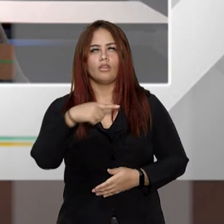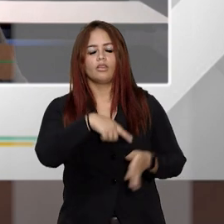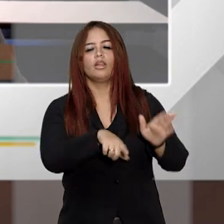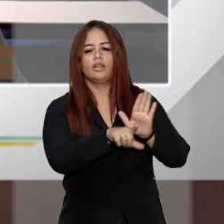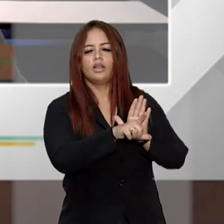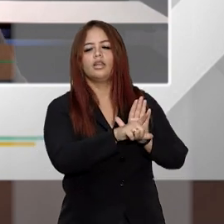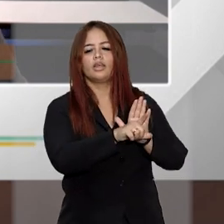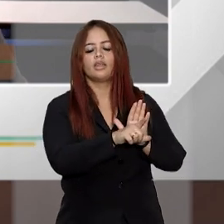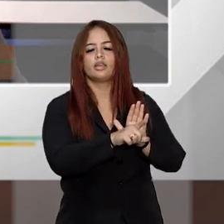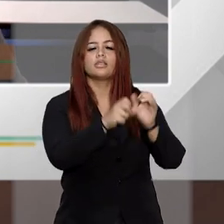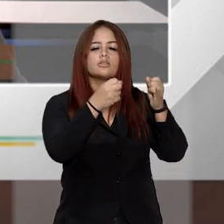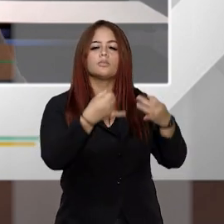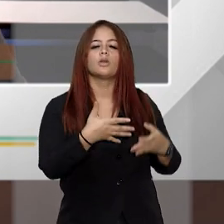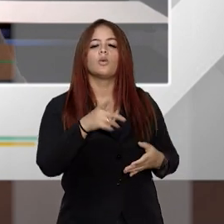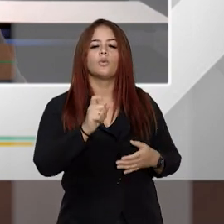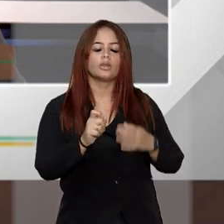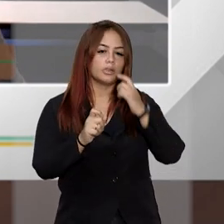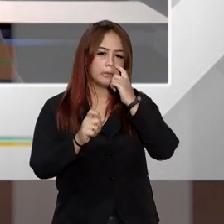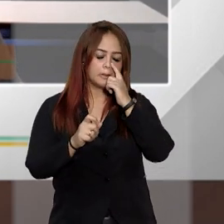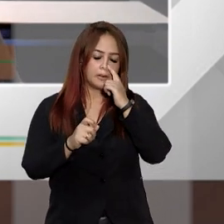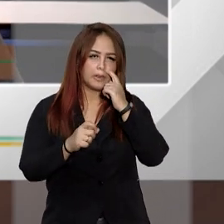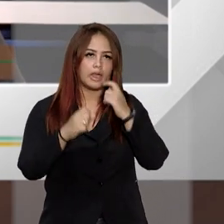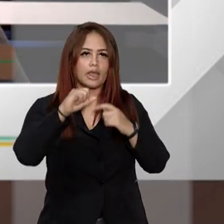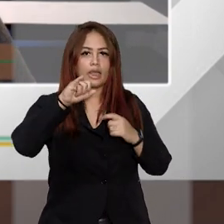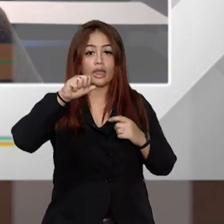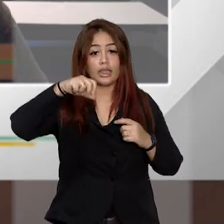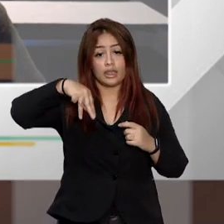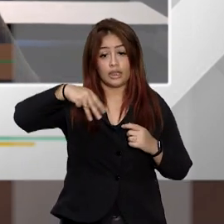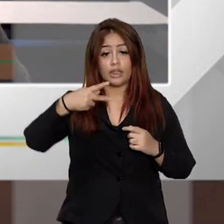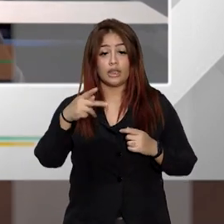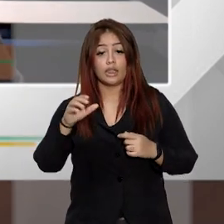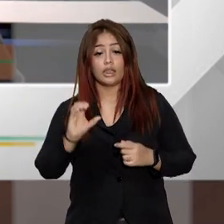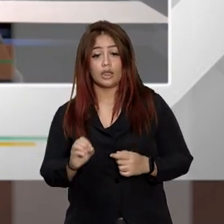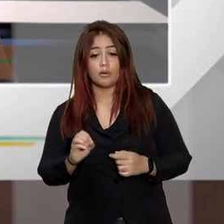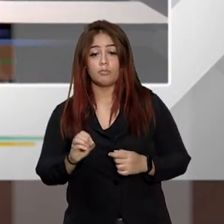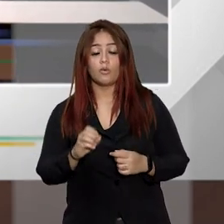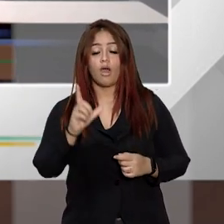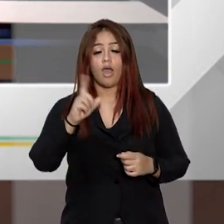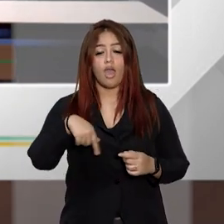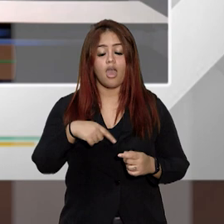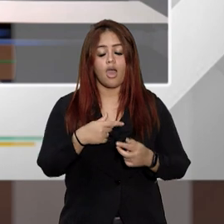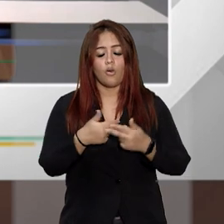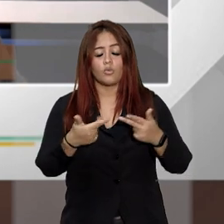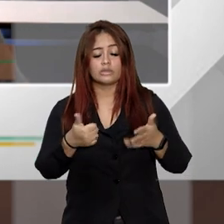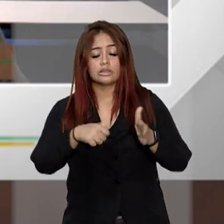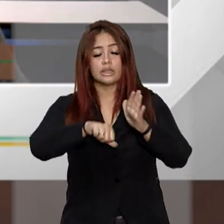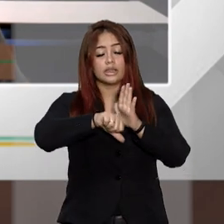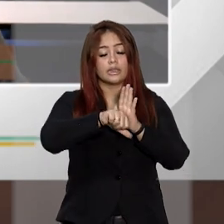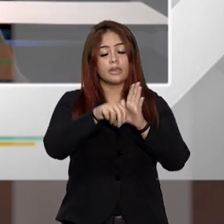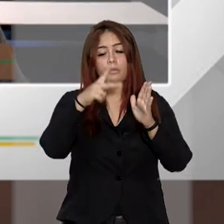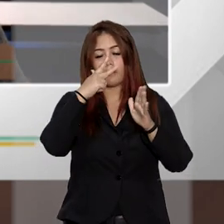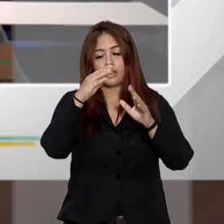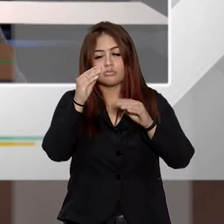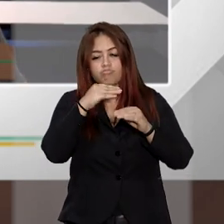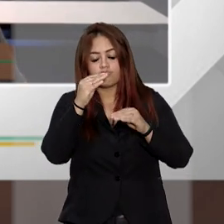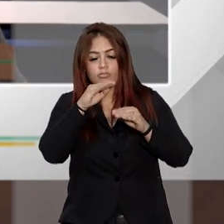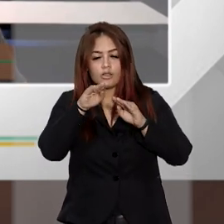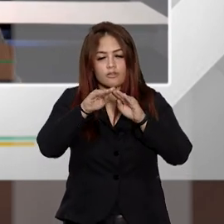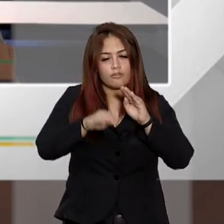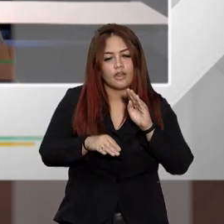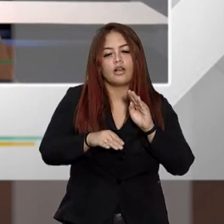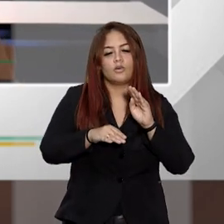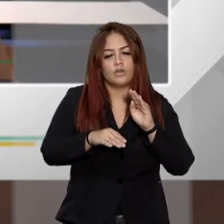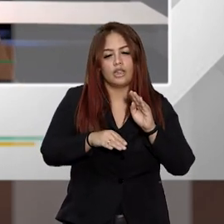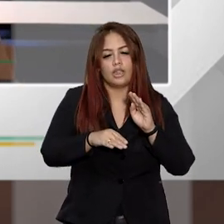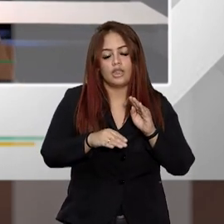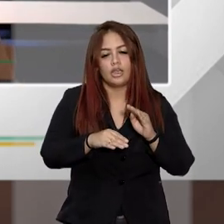Lei 9.099, ela diz que infração de menor potencial ofensivo são as contravenções penais e os